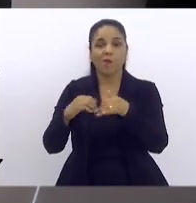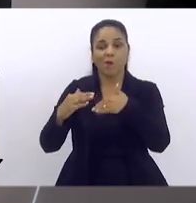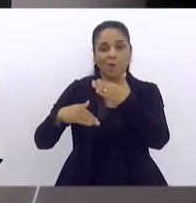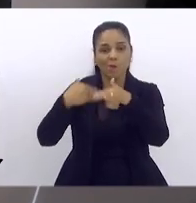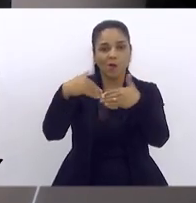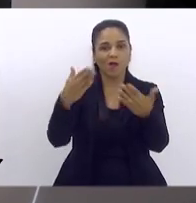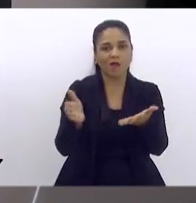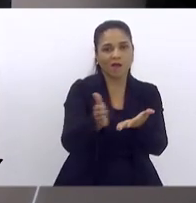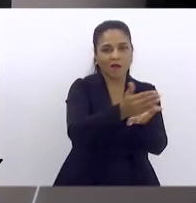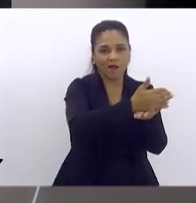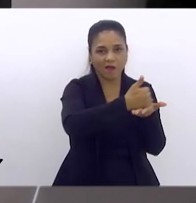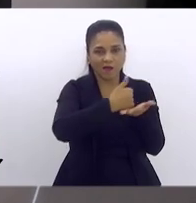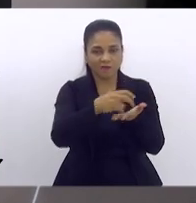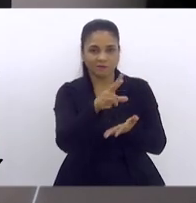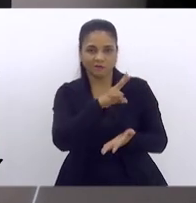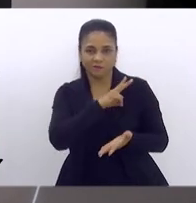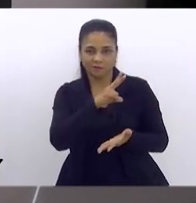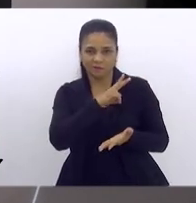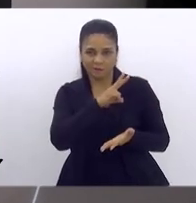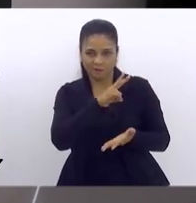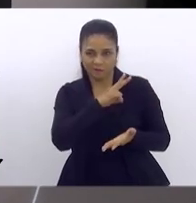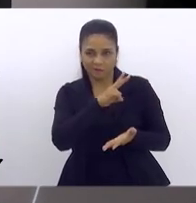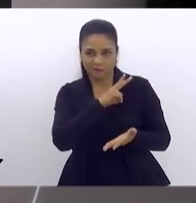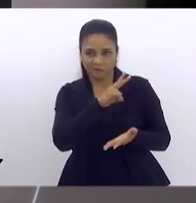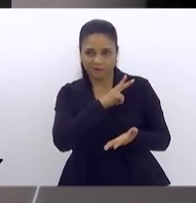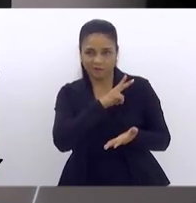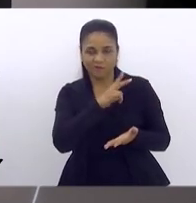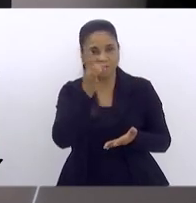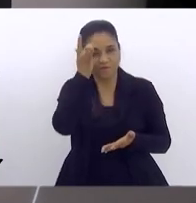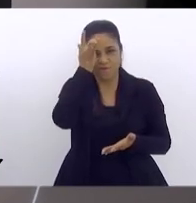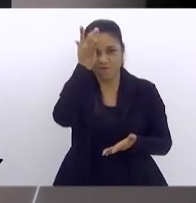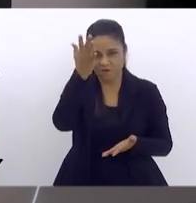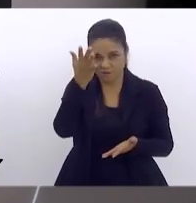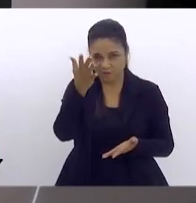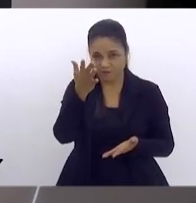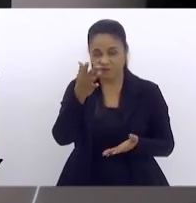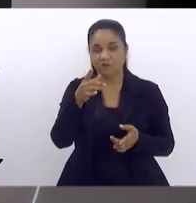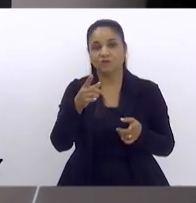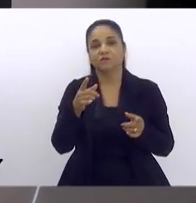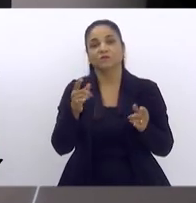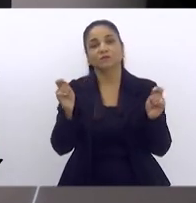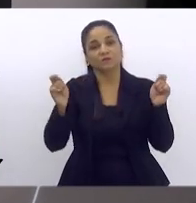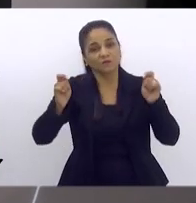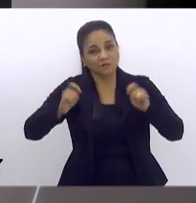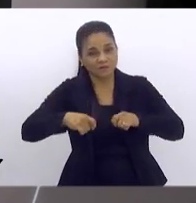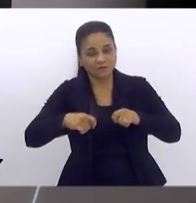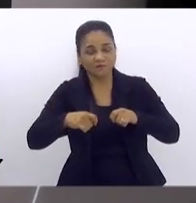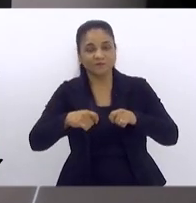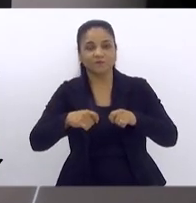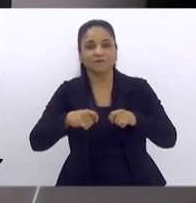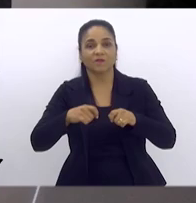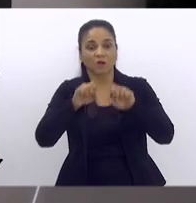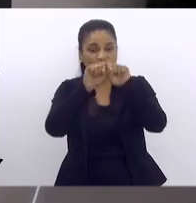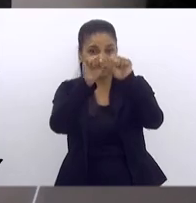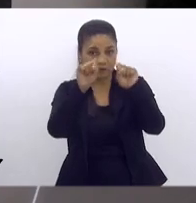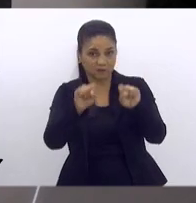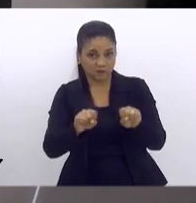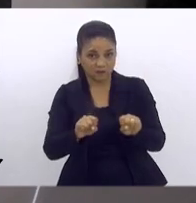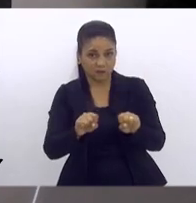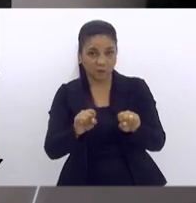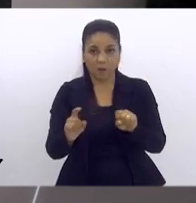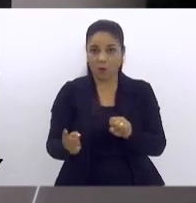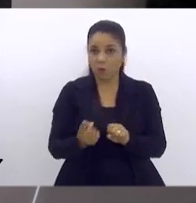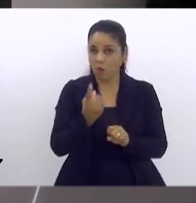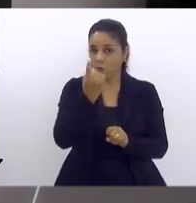dos dados também pessoais seja muito mais fácil quando a gente tem um sistema único